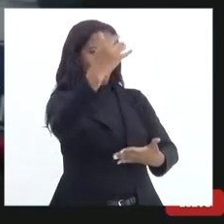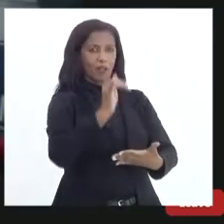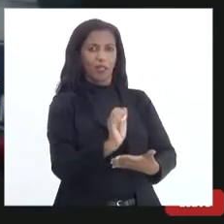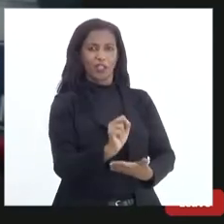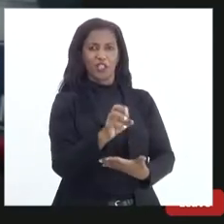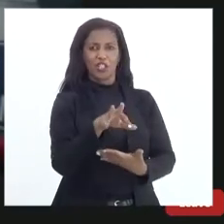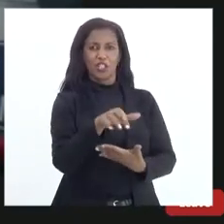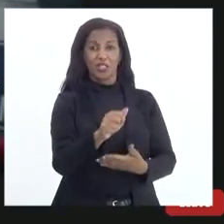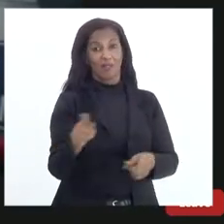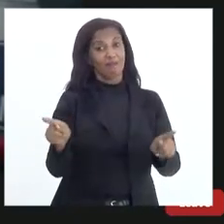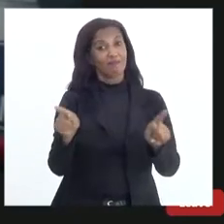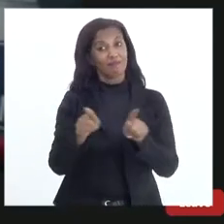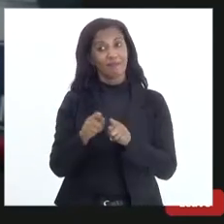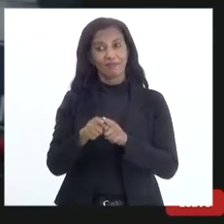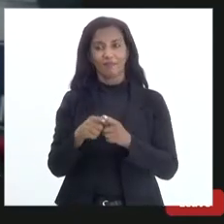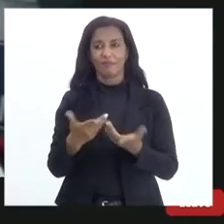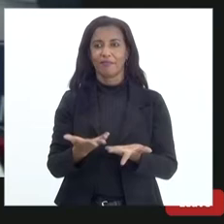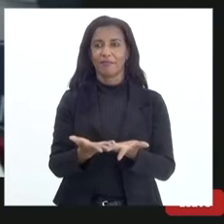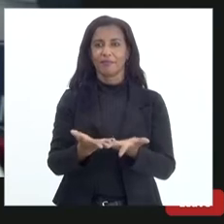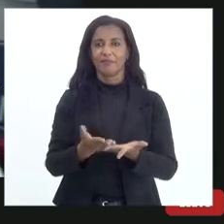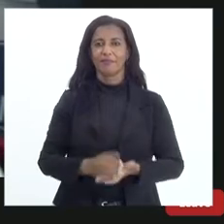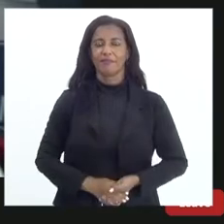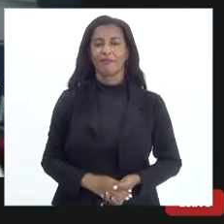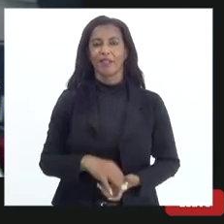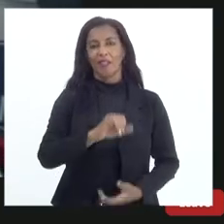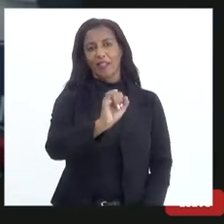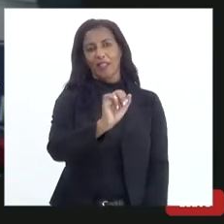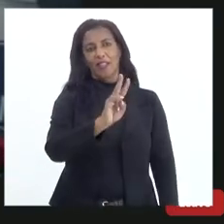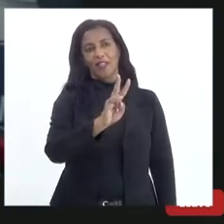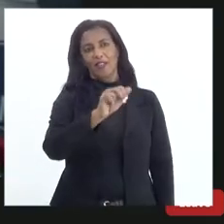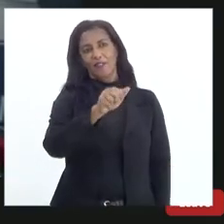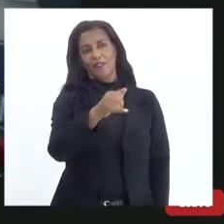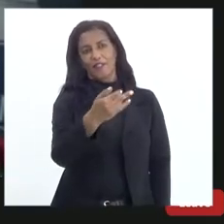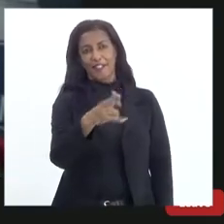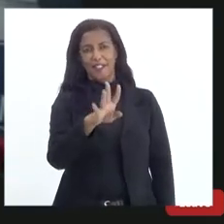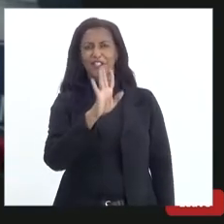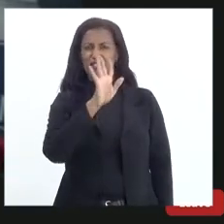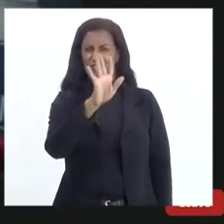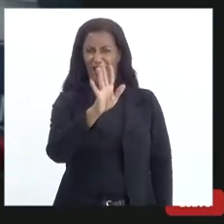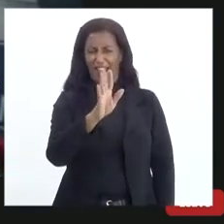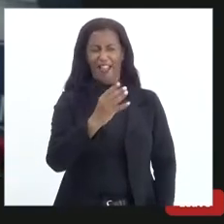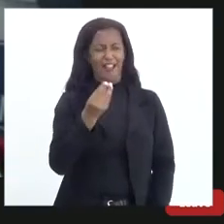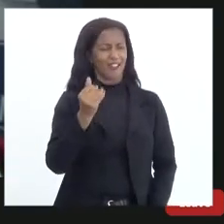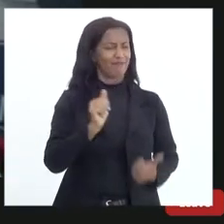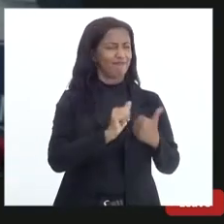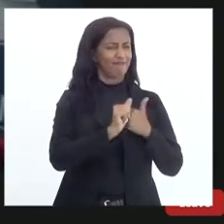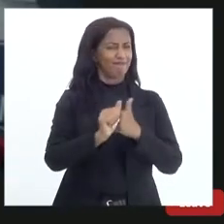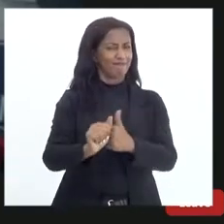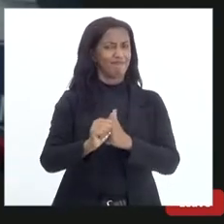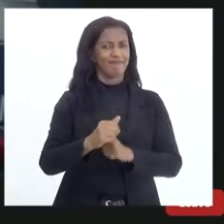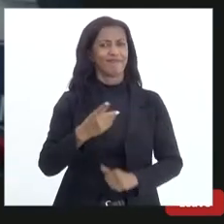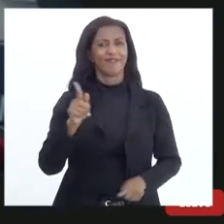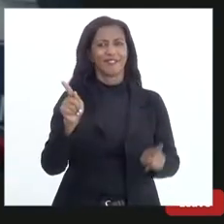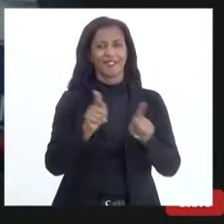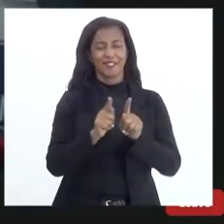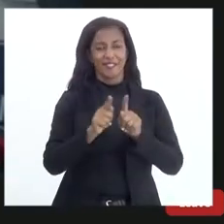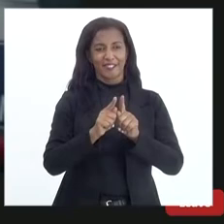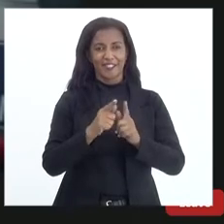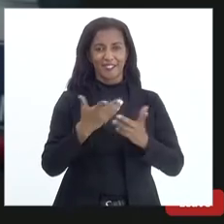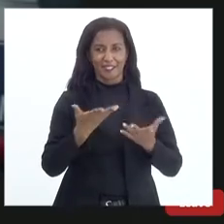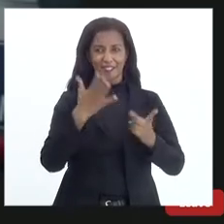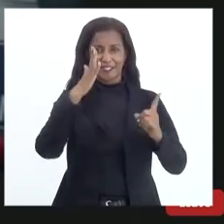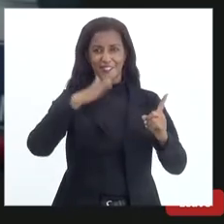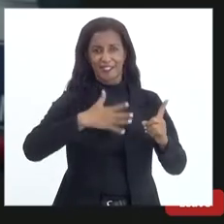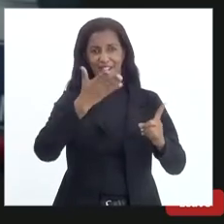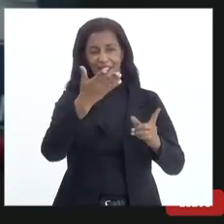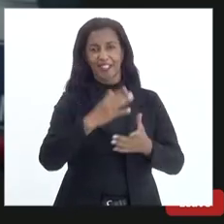conosco. Também o senhor Ivanir dos Santos, que a gente já acompanha há muito tempo, também referenciar aqui